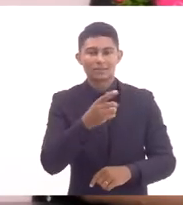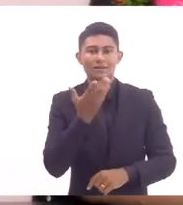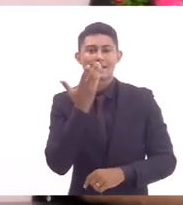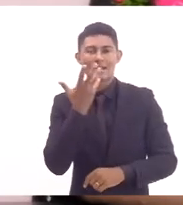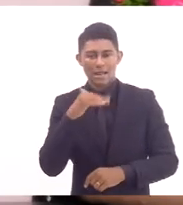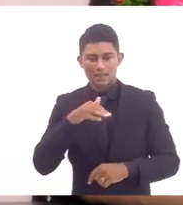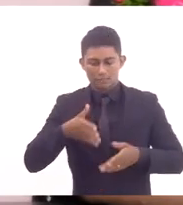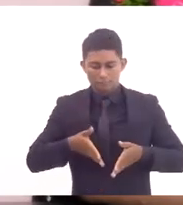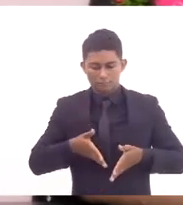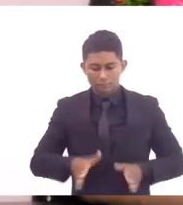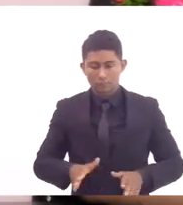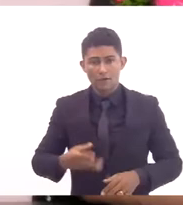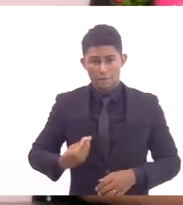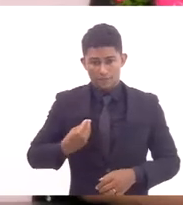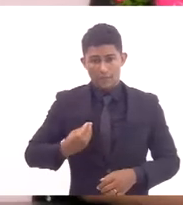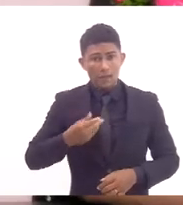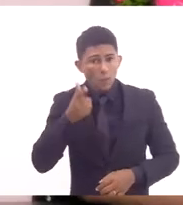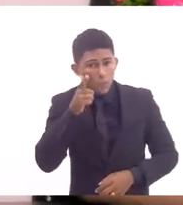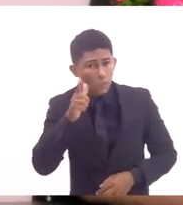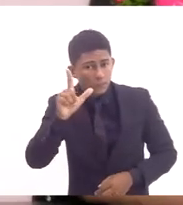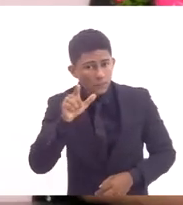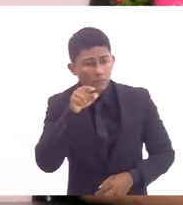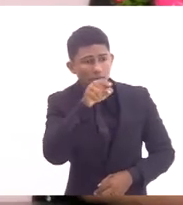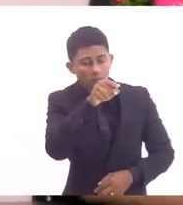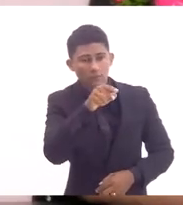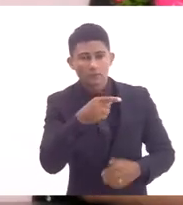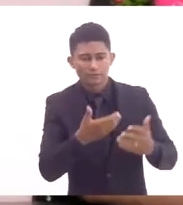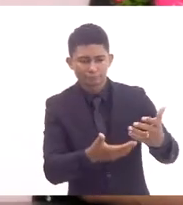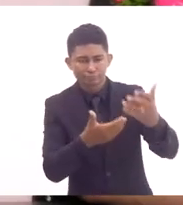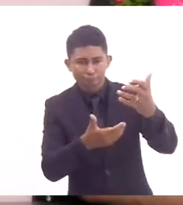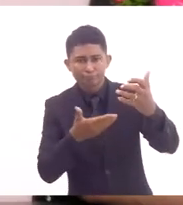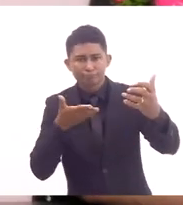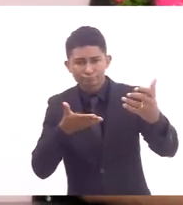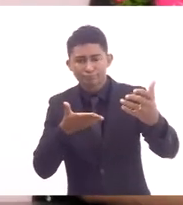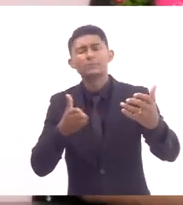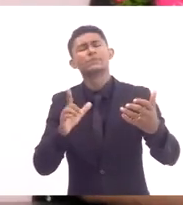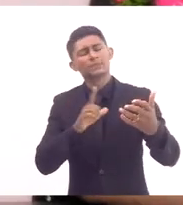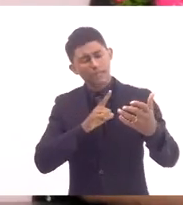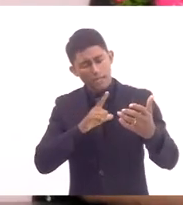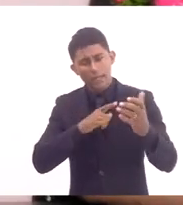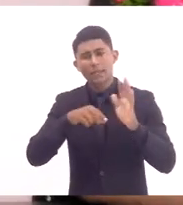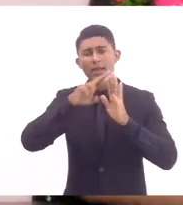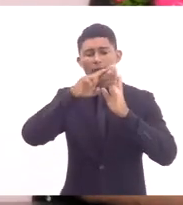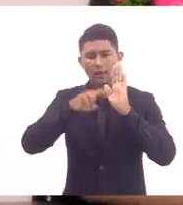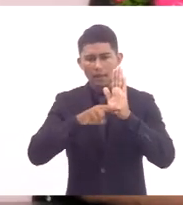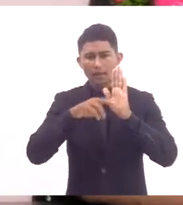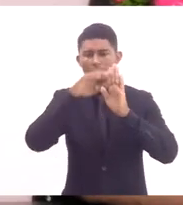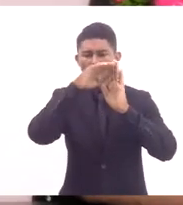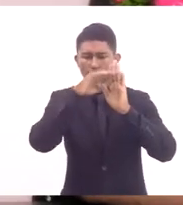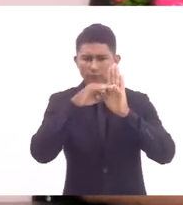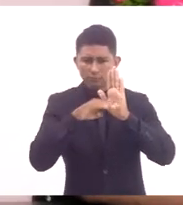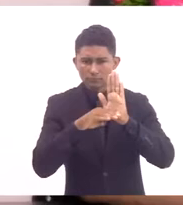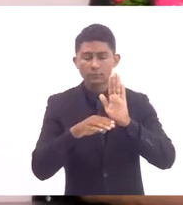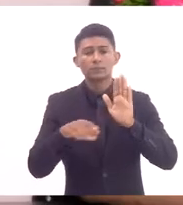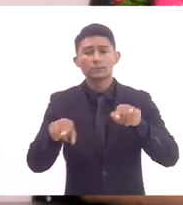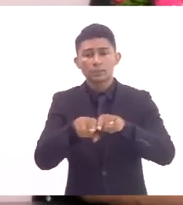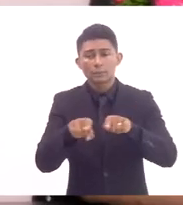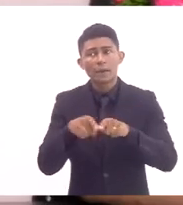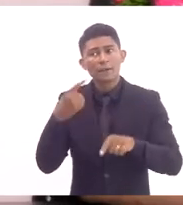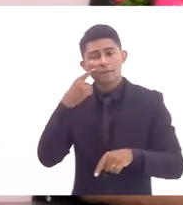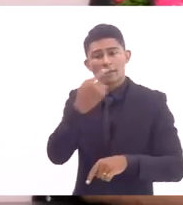né que sobreviveu a esse procedimento né como a regulamentação de guarda né é a busca por algum benefício